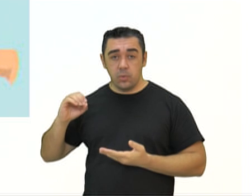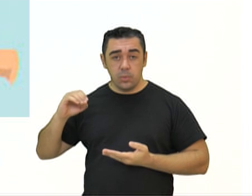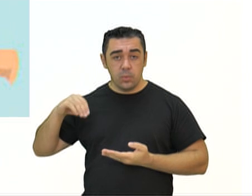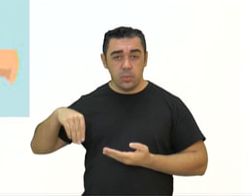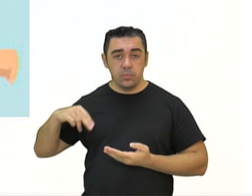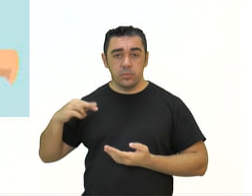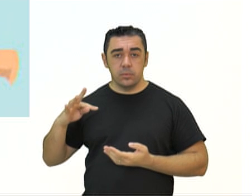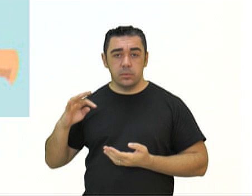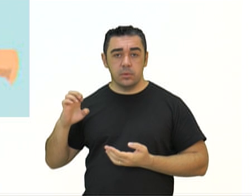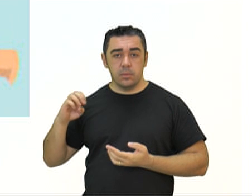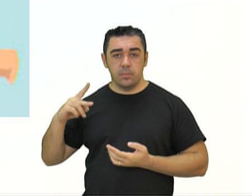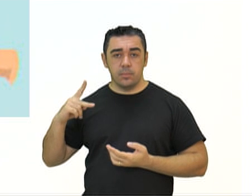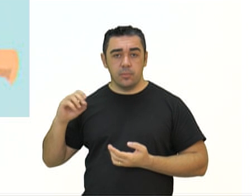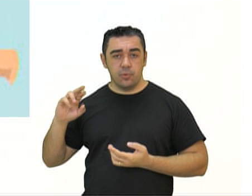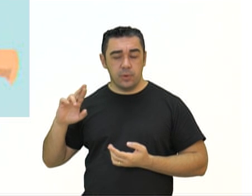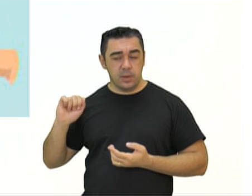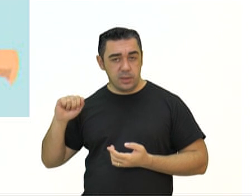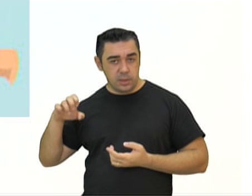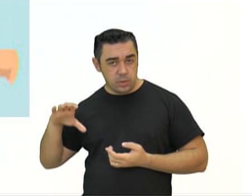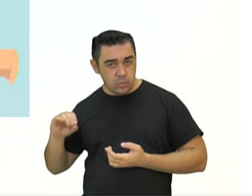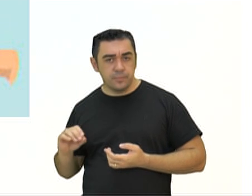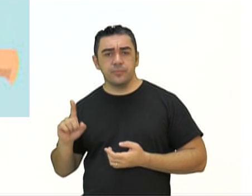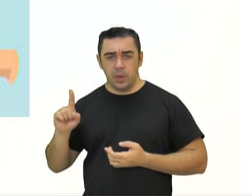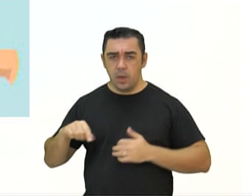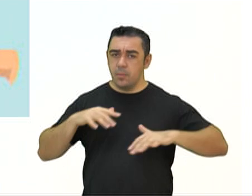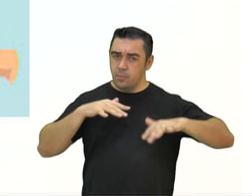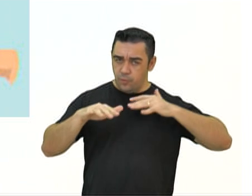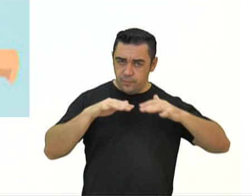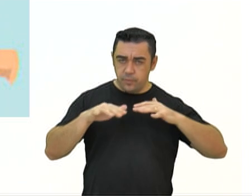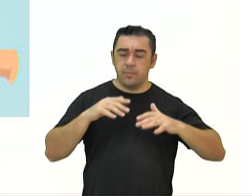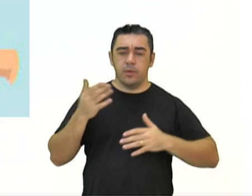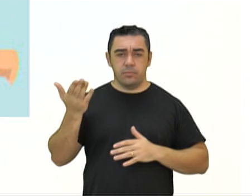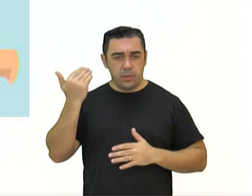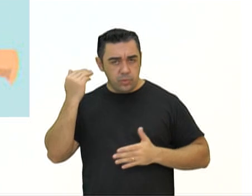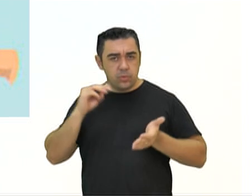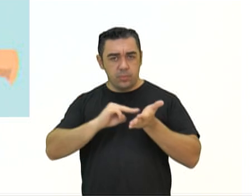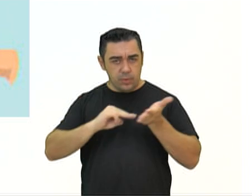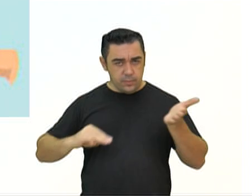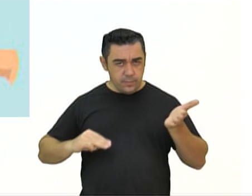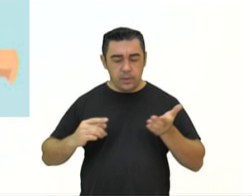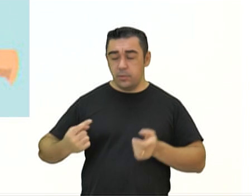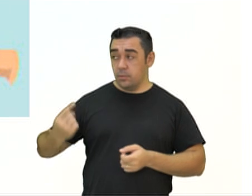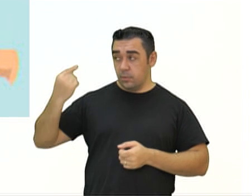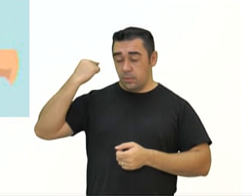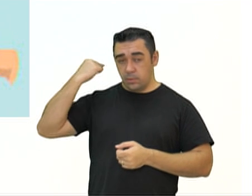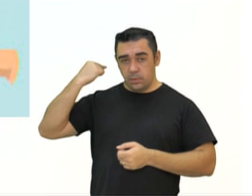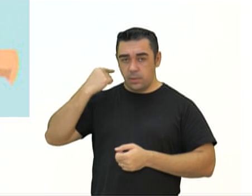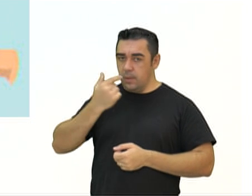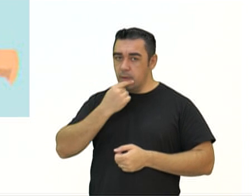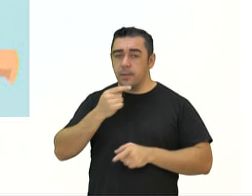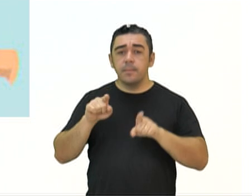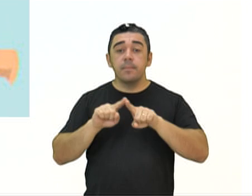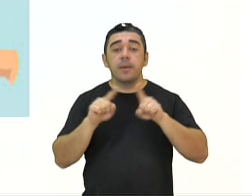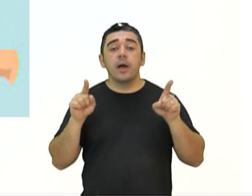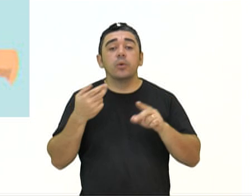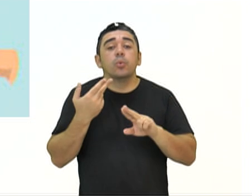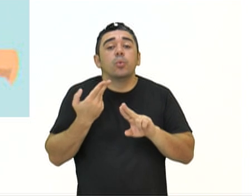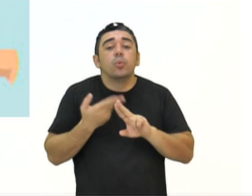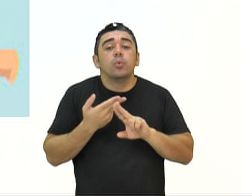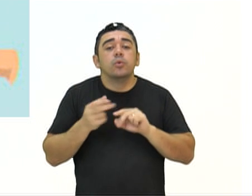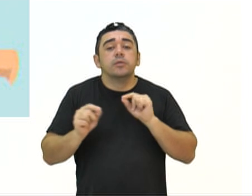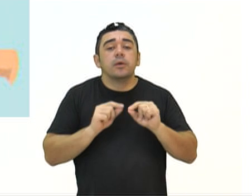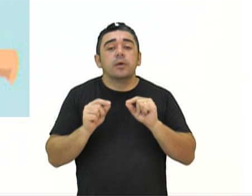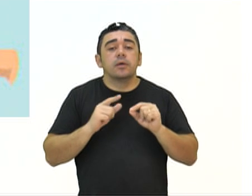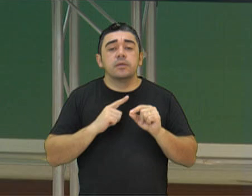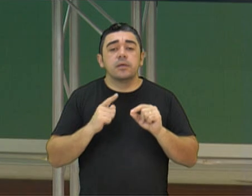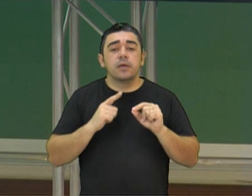São os mesmos movimentos tradicionais do método de Pilates, mas tem equipamentos, então usa aquelas